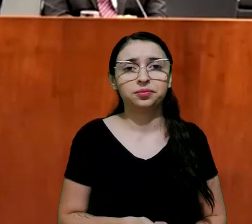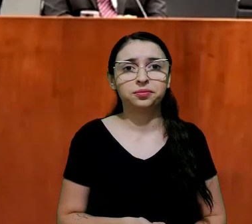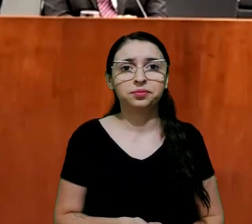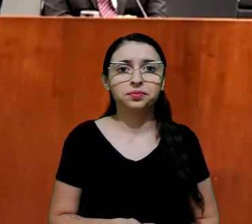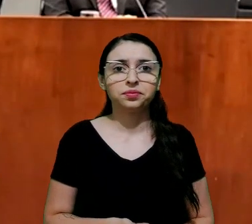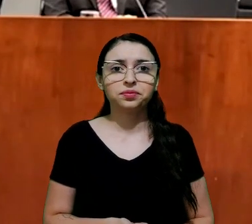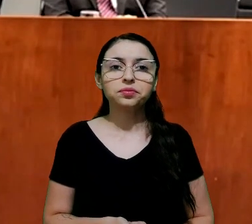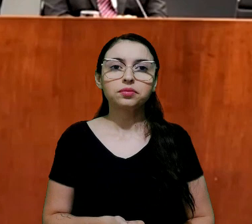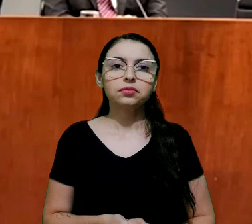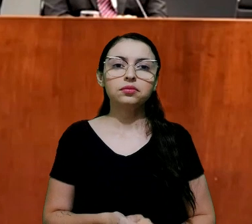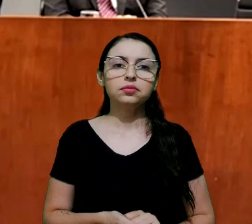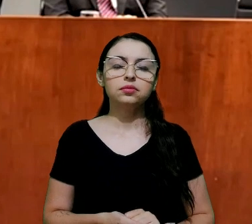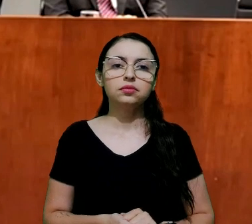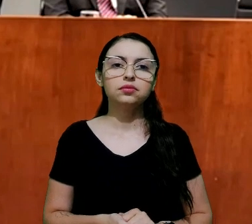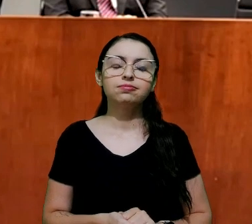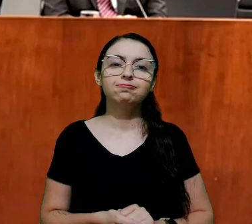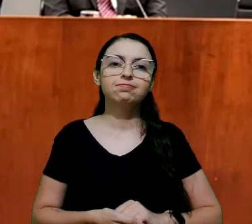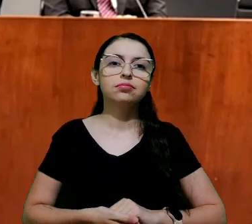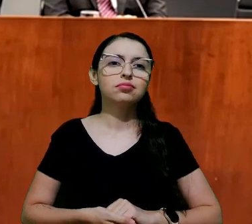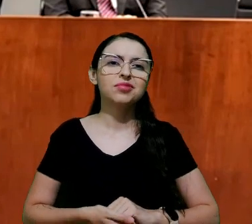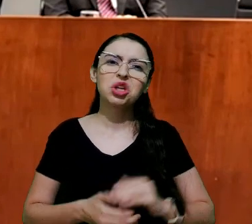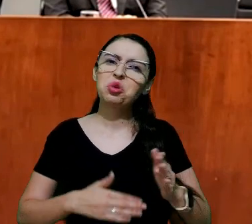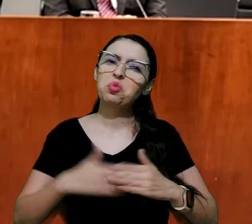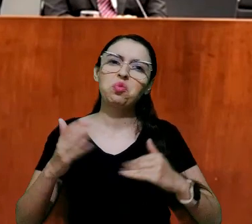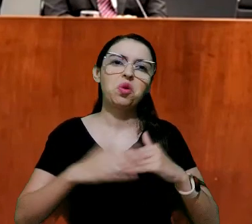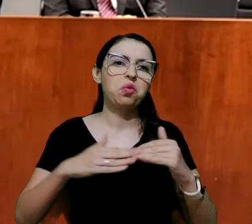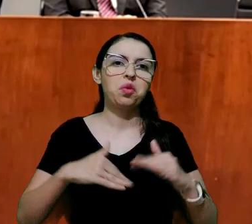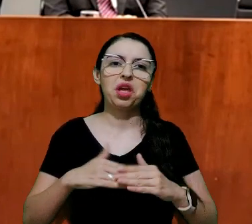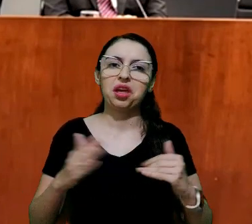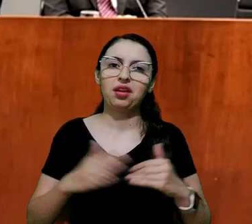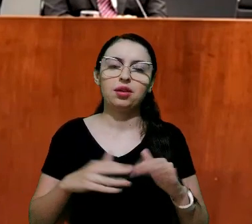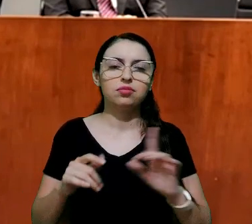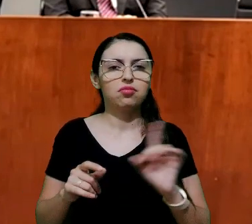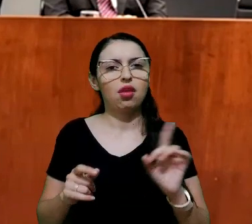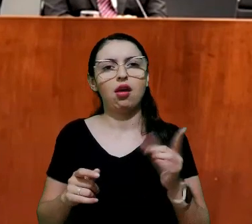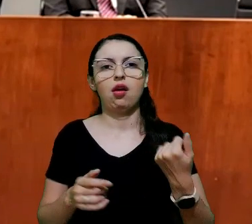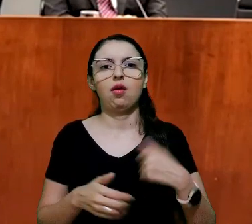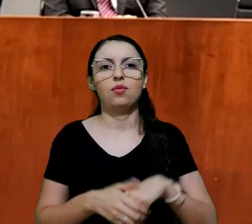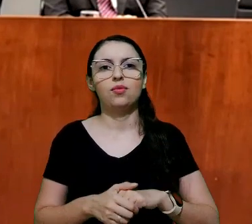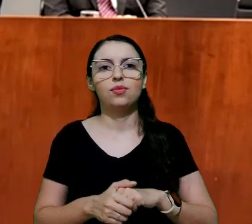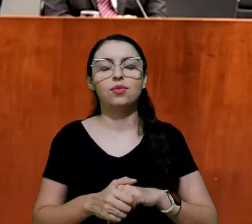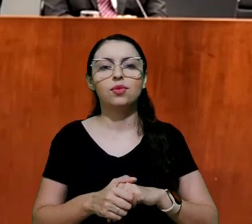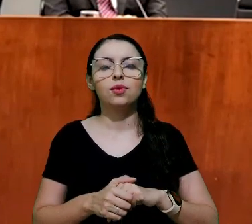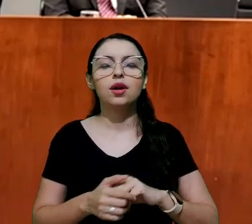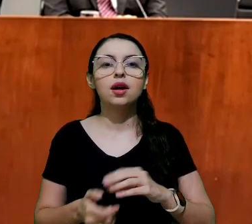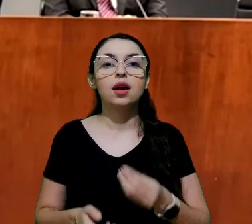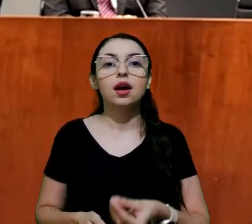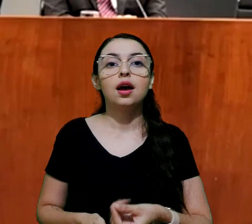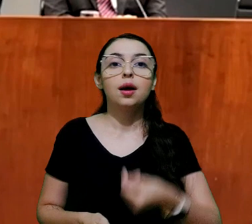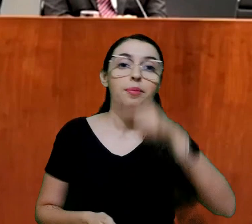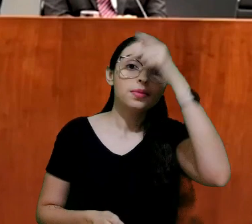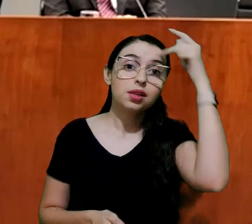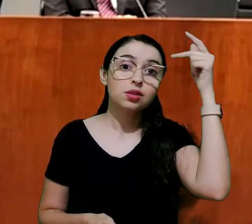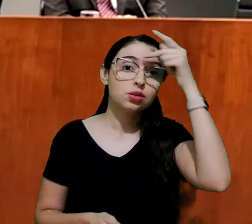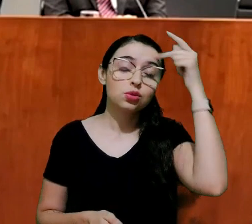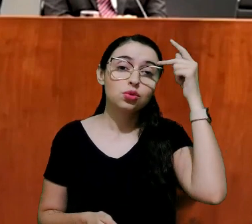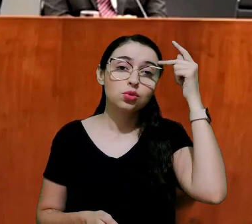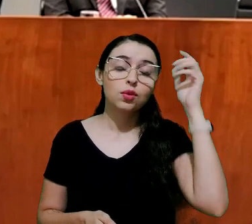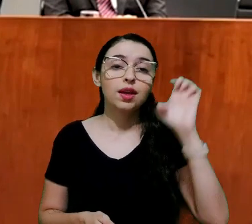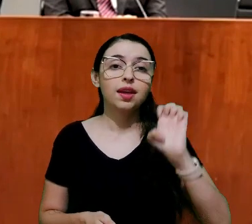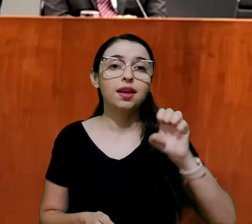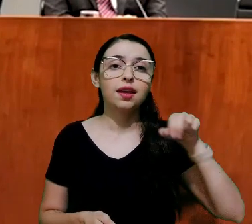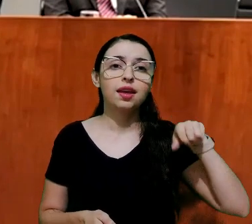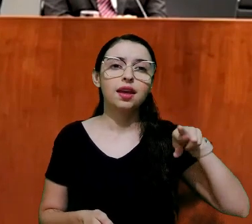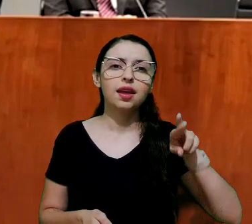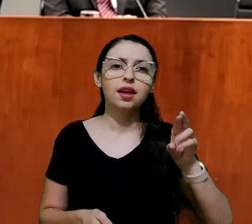Então, não é qualquer coisa para o direito civil alguém ser considerado herdeiro necessário. Então, a